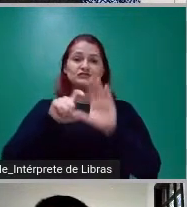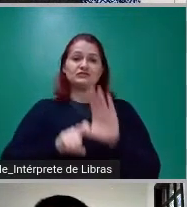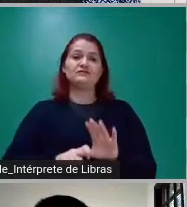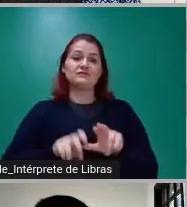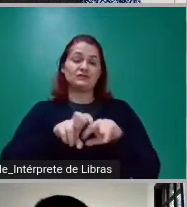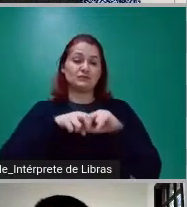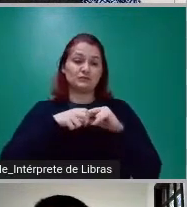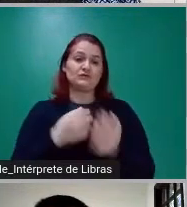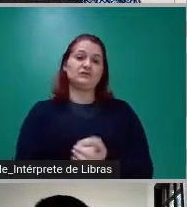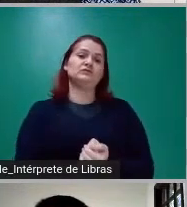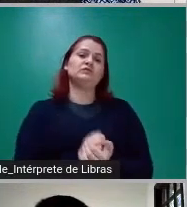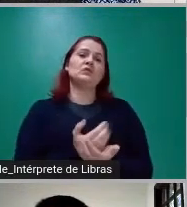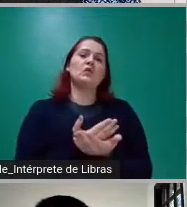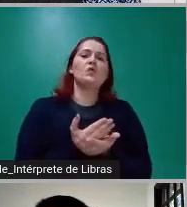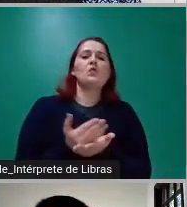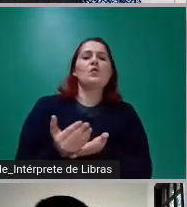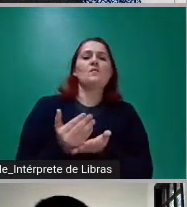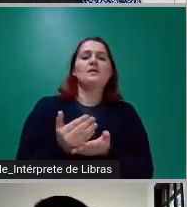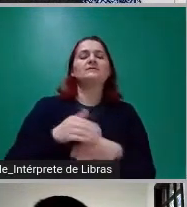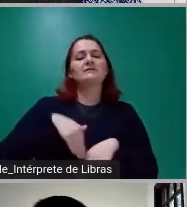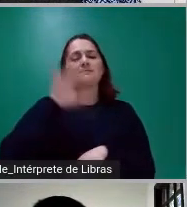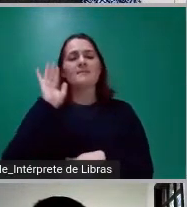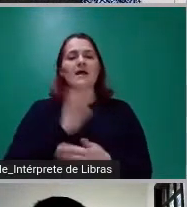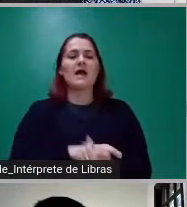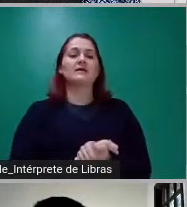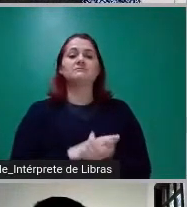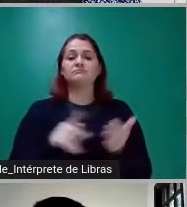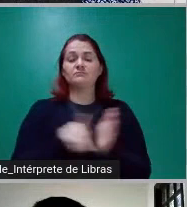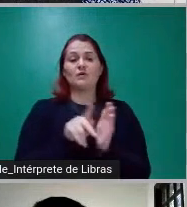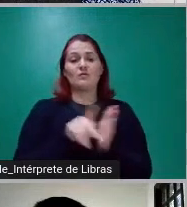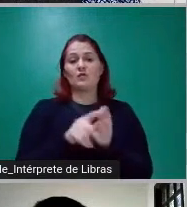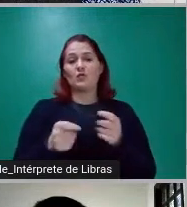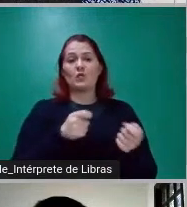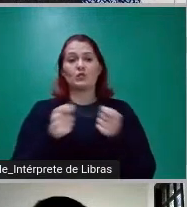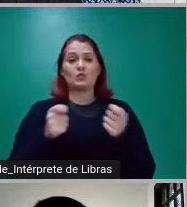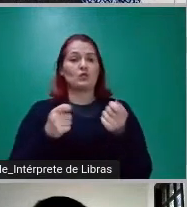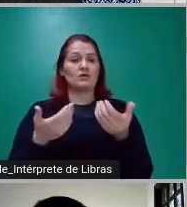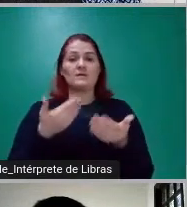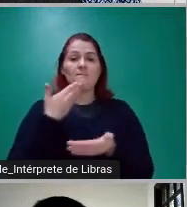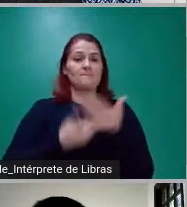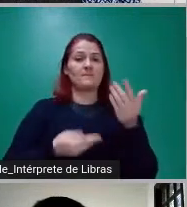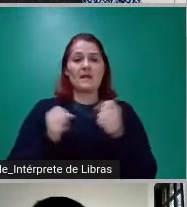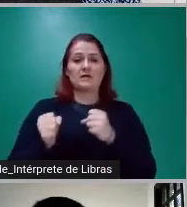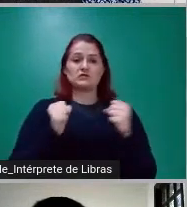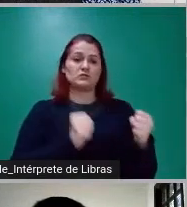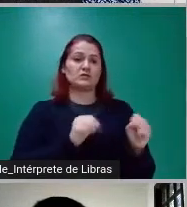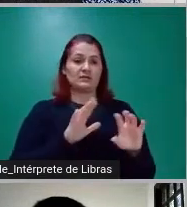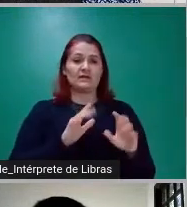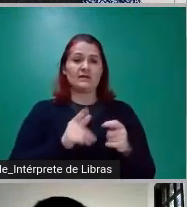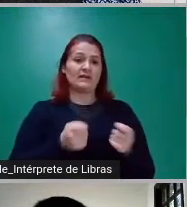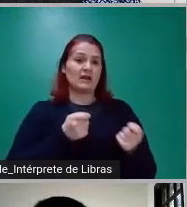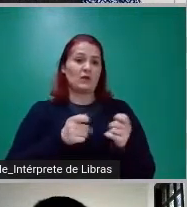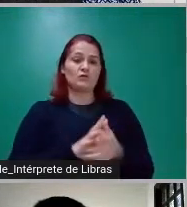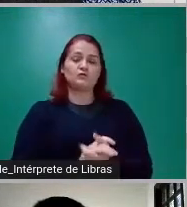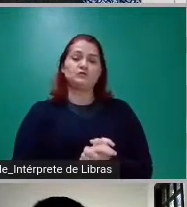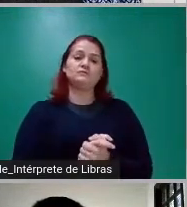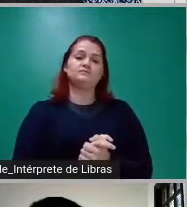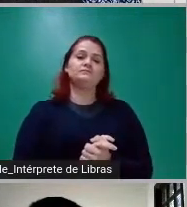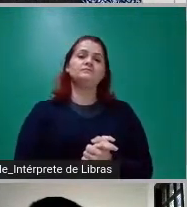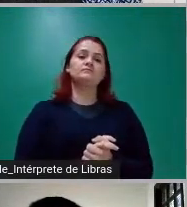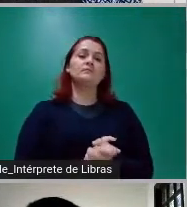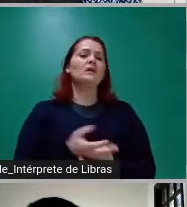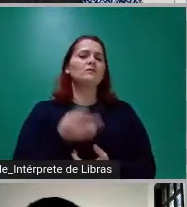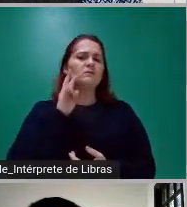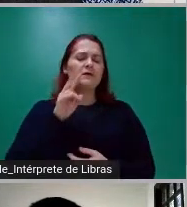sua soberania nacional quando você faz esse tipo de movimento. E qual que é a legitimidade, então, da dívida aqui?